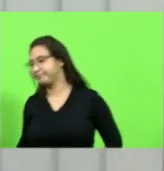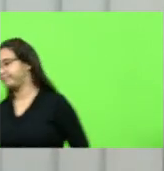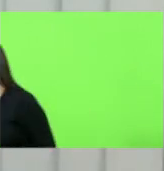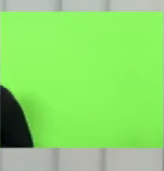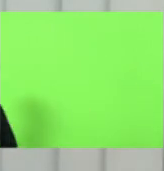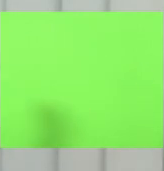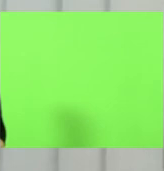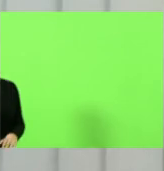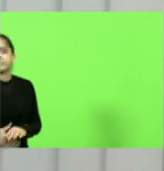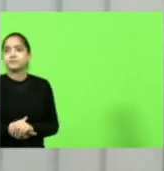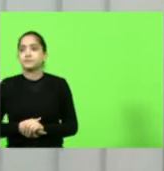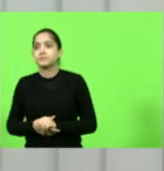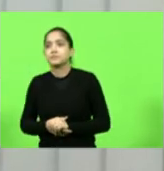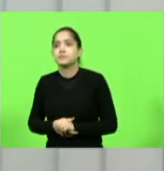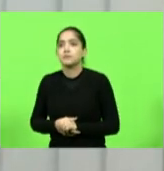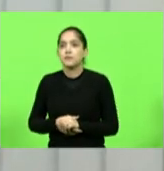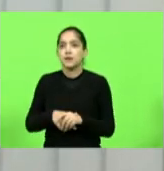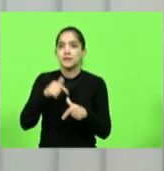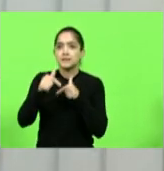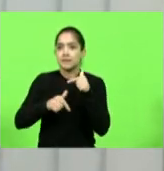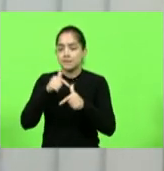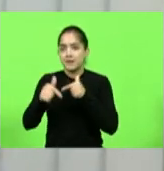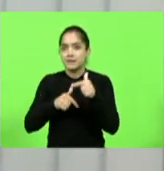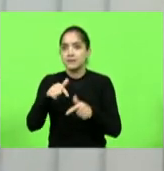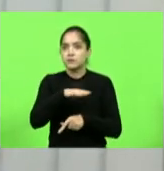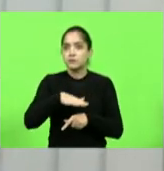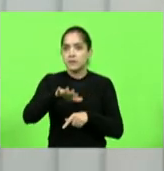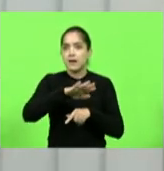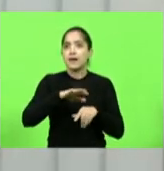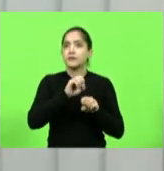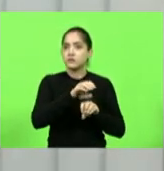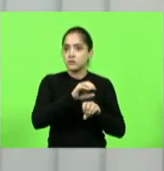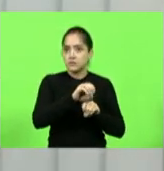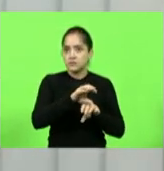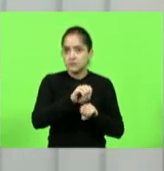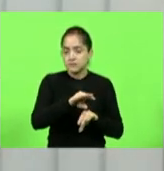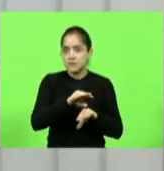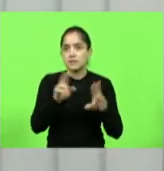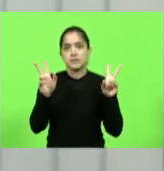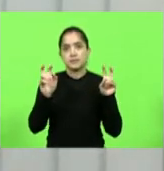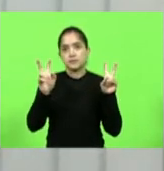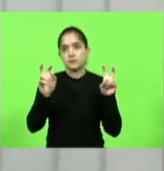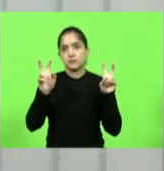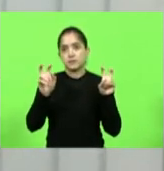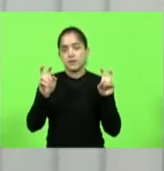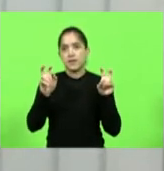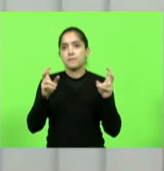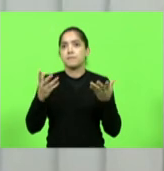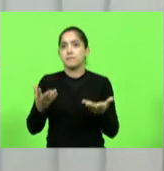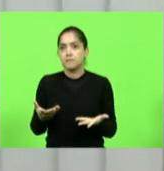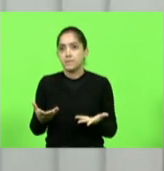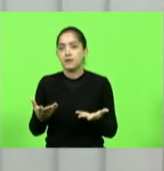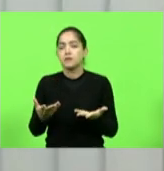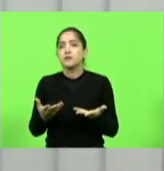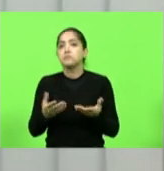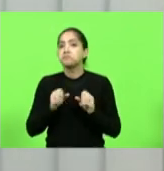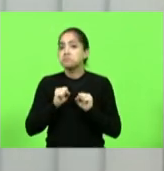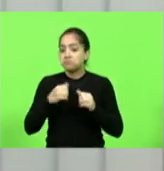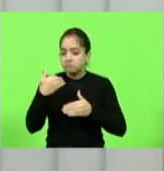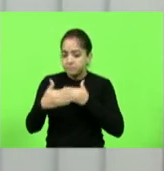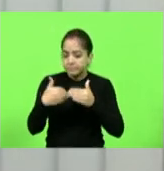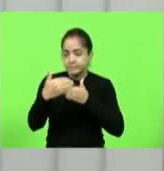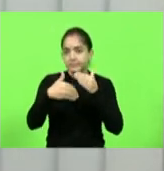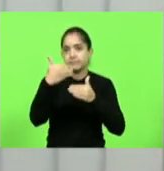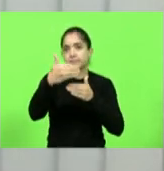trabalhando conosco na rede estadual de ensino, tem sido tema interno para que a gente possa avançar.